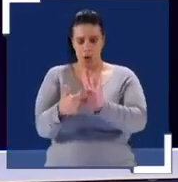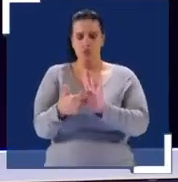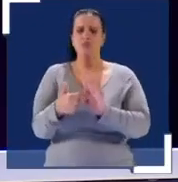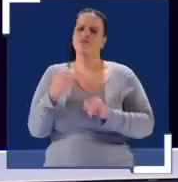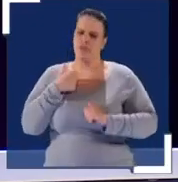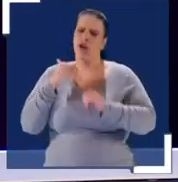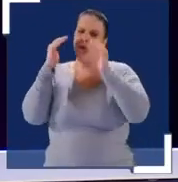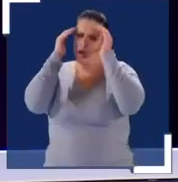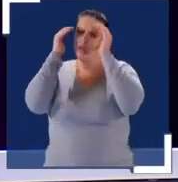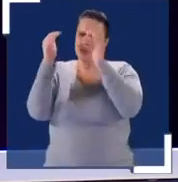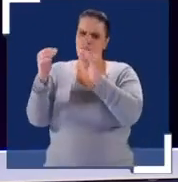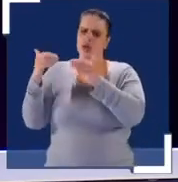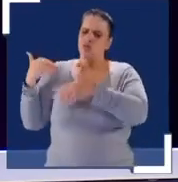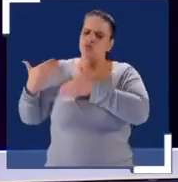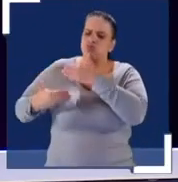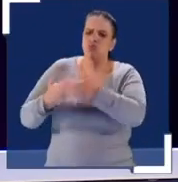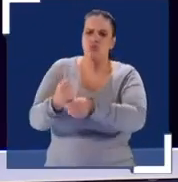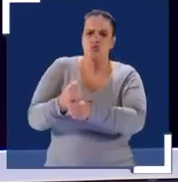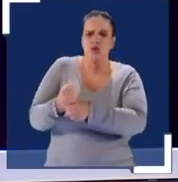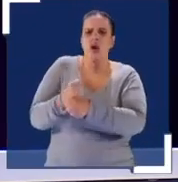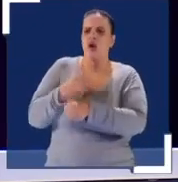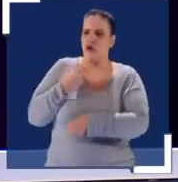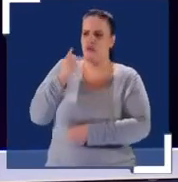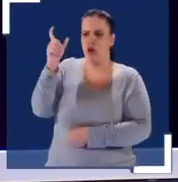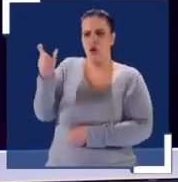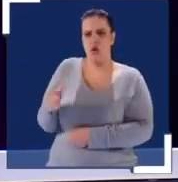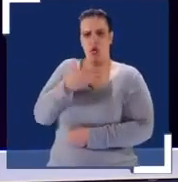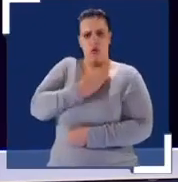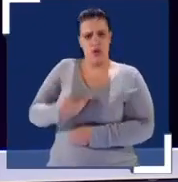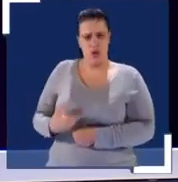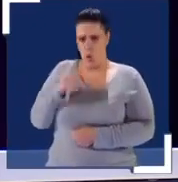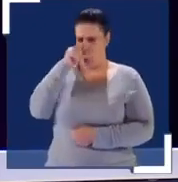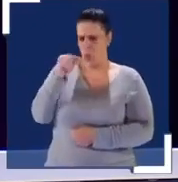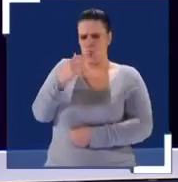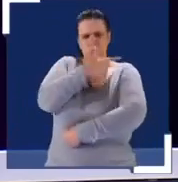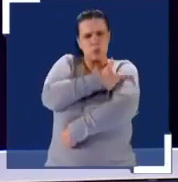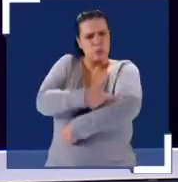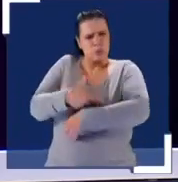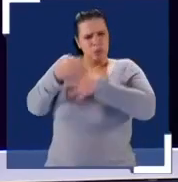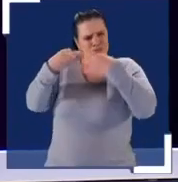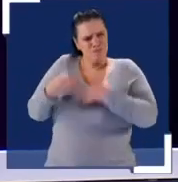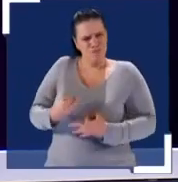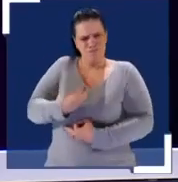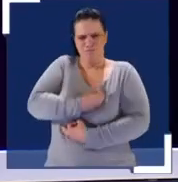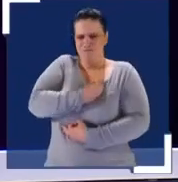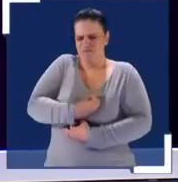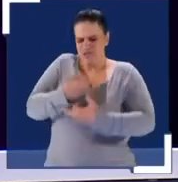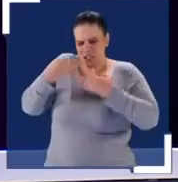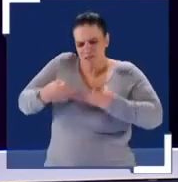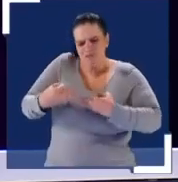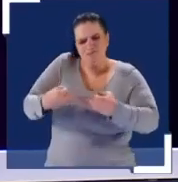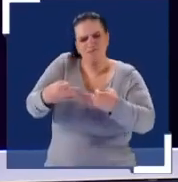respeito a carreira, tenho dito que o governador Alckmin é uma das pessoas mais corretas que eu convivi do ponto de vista público, um homem íntegro, mas ele